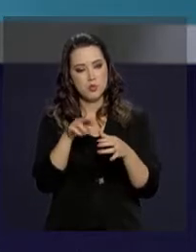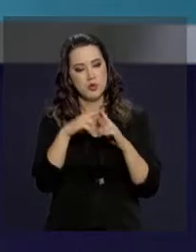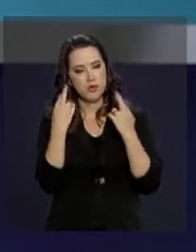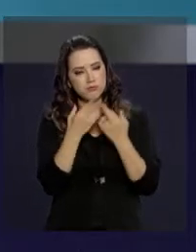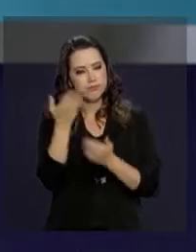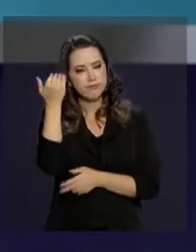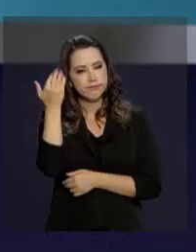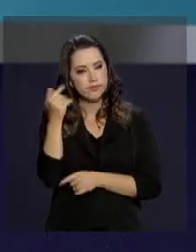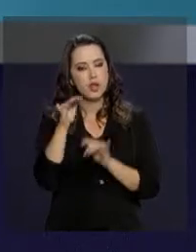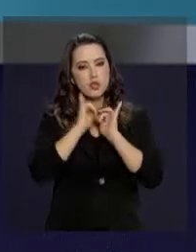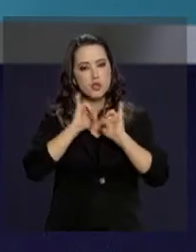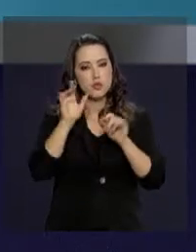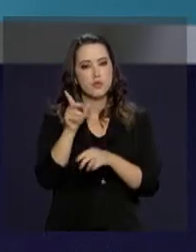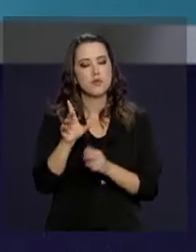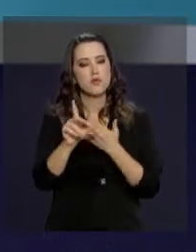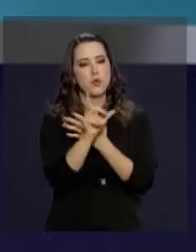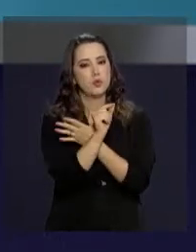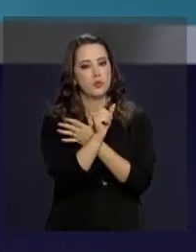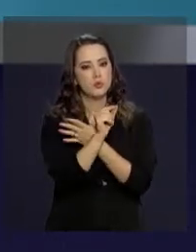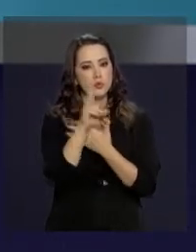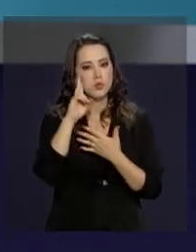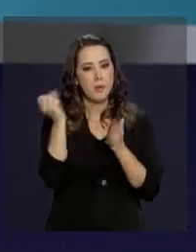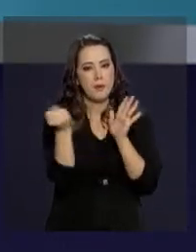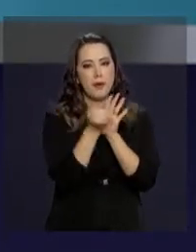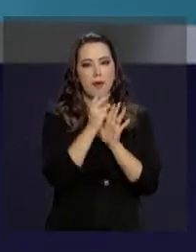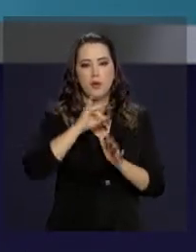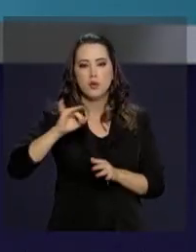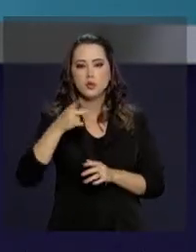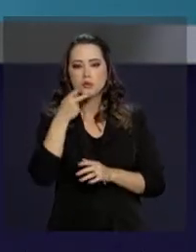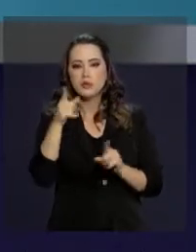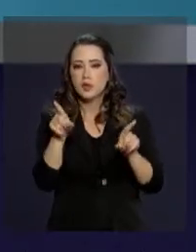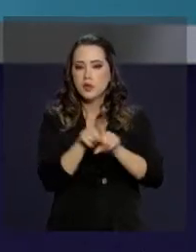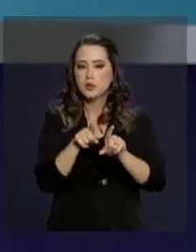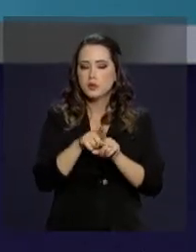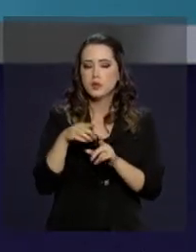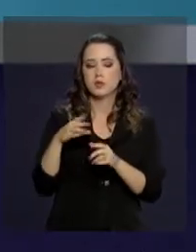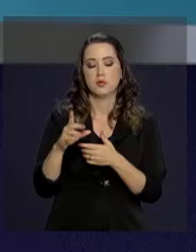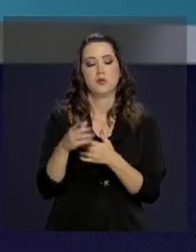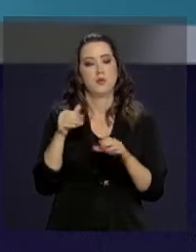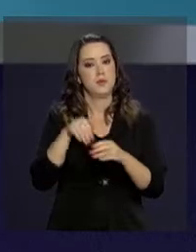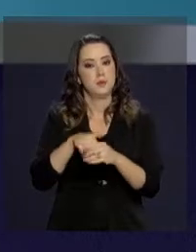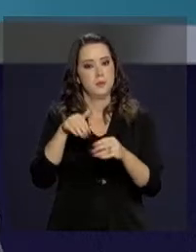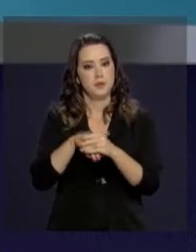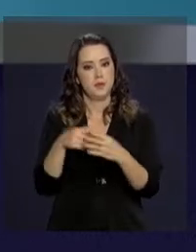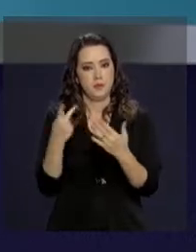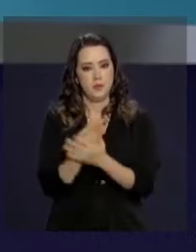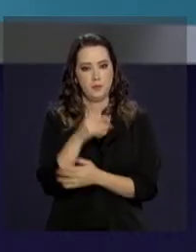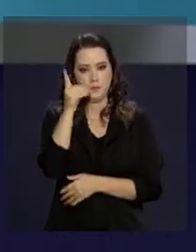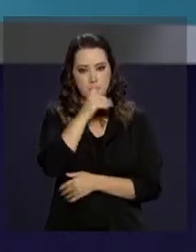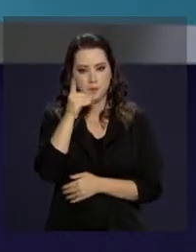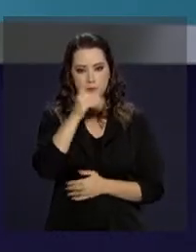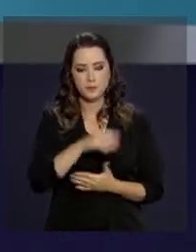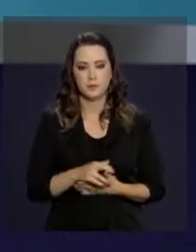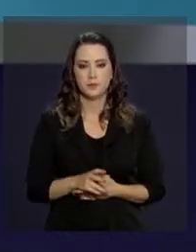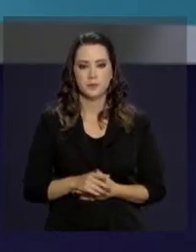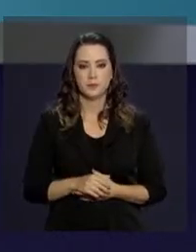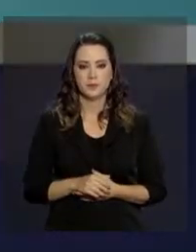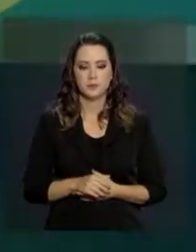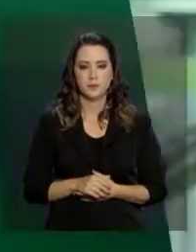Constituinte, divulgou um vídeo no Twitter para marcar a data e falou também sobre as eleições que acontecem no próximo